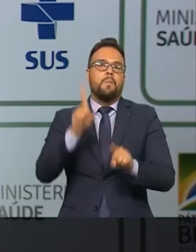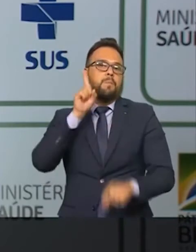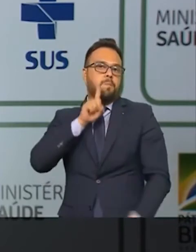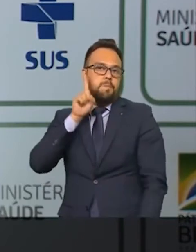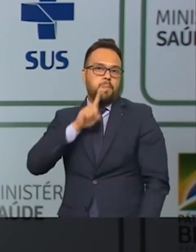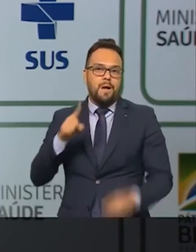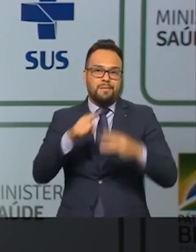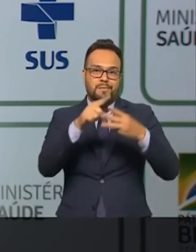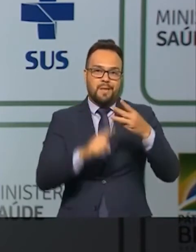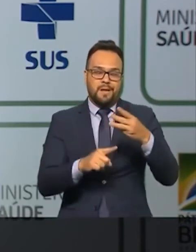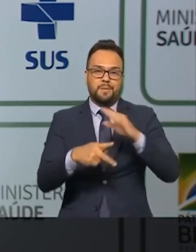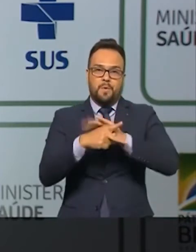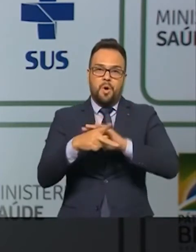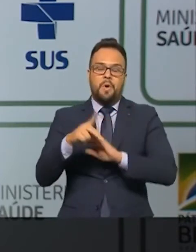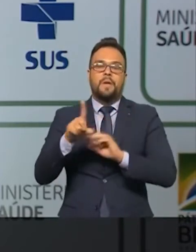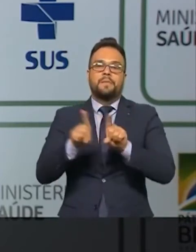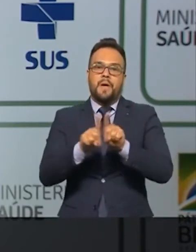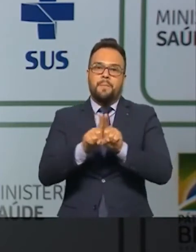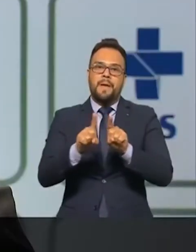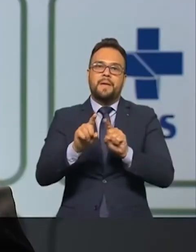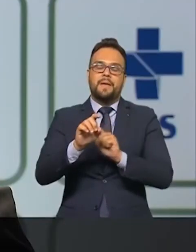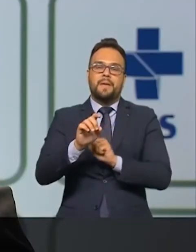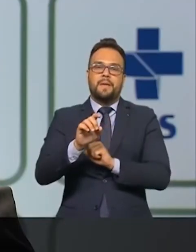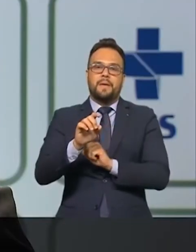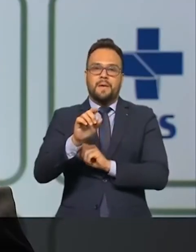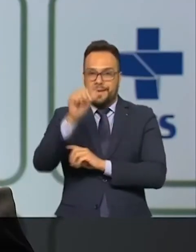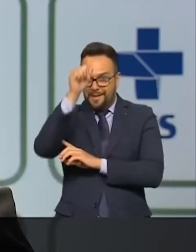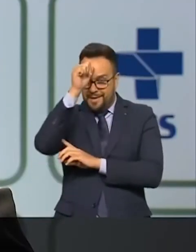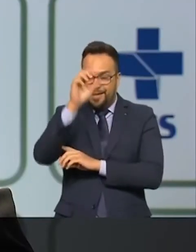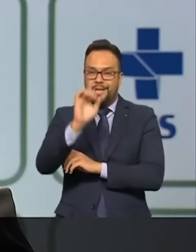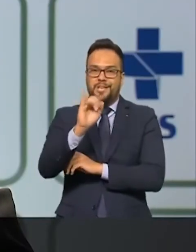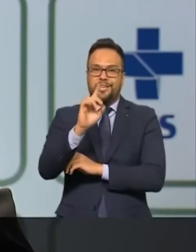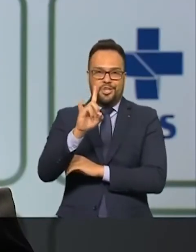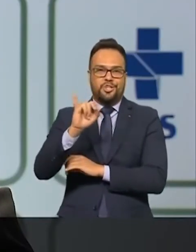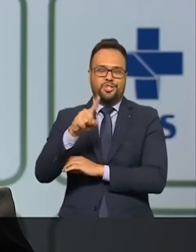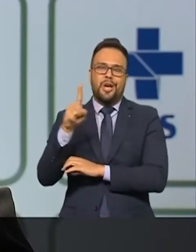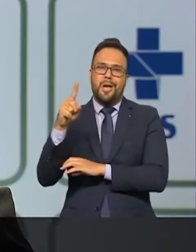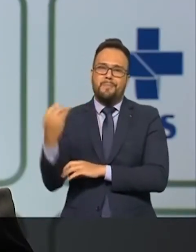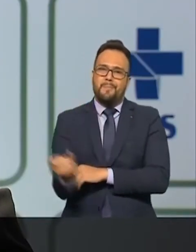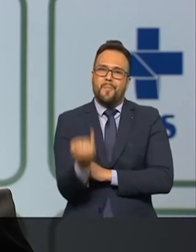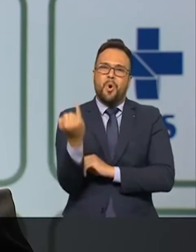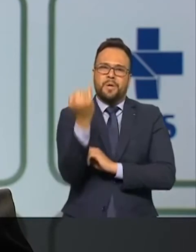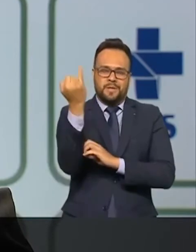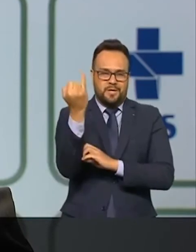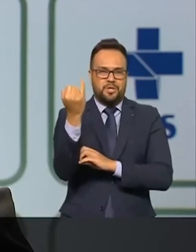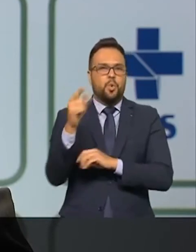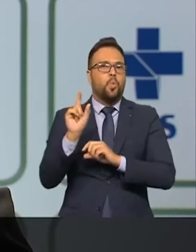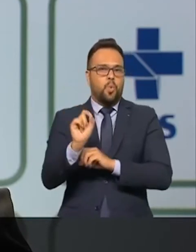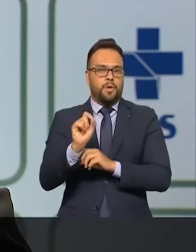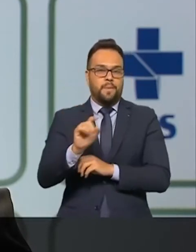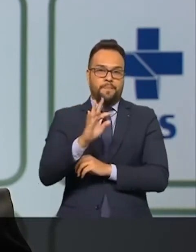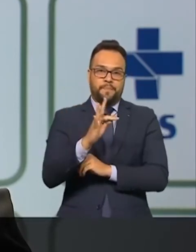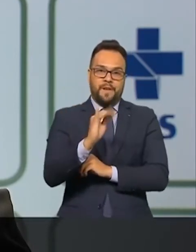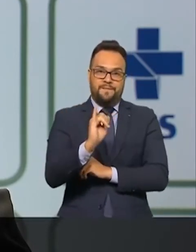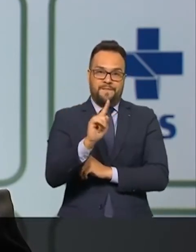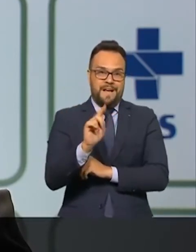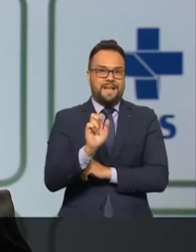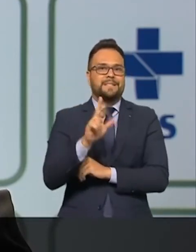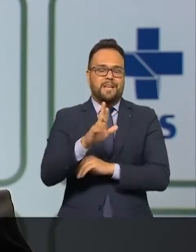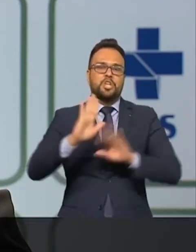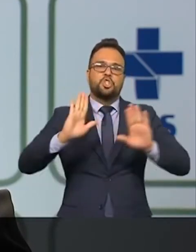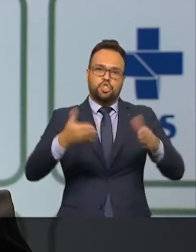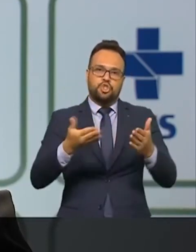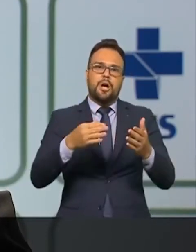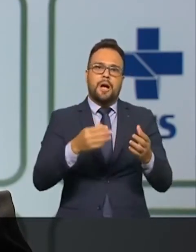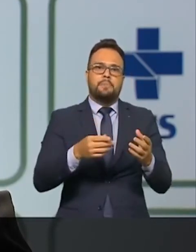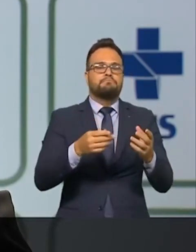Estados Unidos, e Bharat Biotech, da Índia. Importante enfatizar, quanto à Pfizer, que já disponibilizou suas vacinas